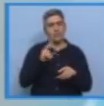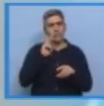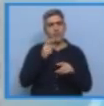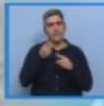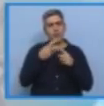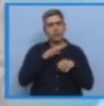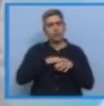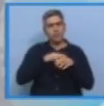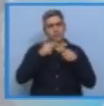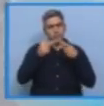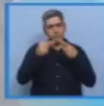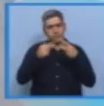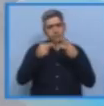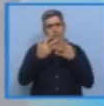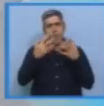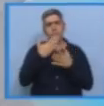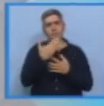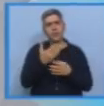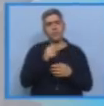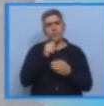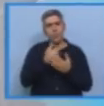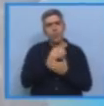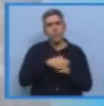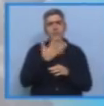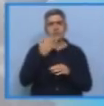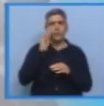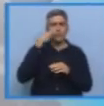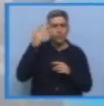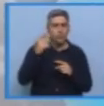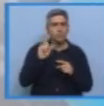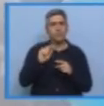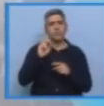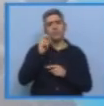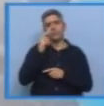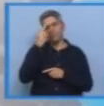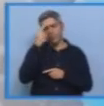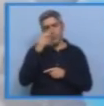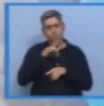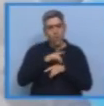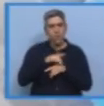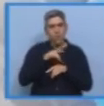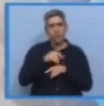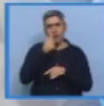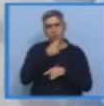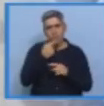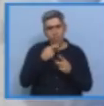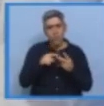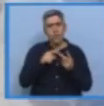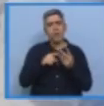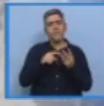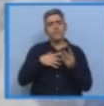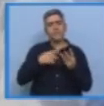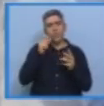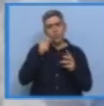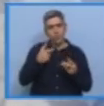que as razões por que as pessoas pediam a morte era o receio sobre o futuro, o desgaste causado pela doença, o desejo ou necessidade de ter